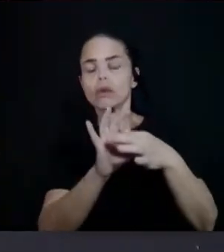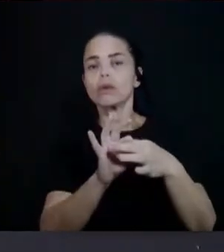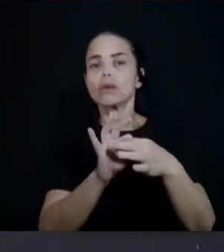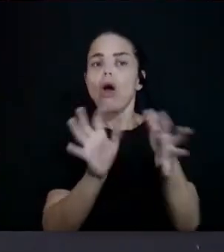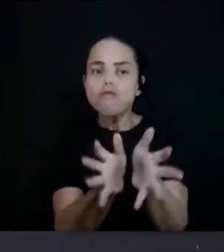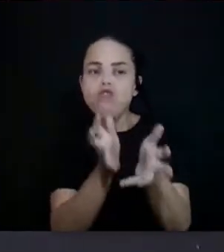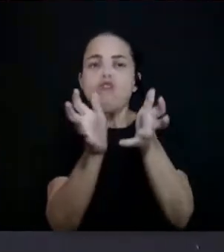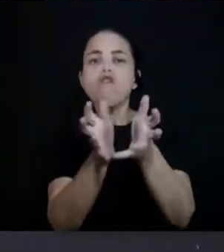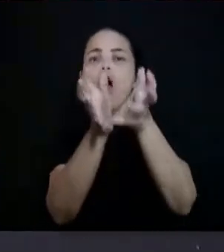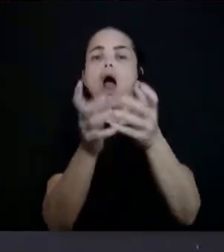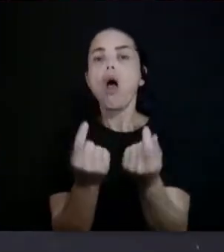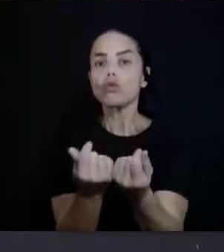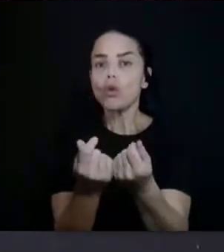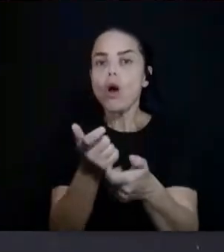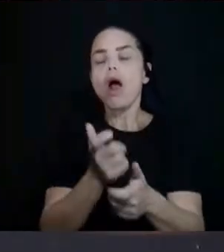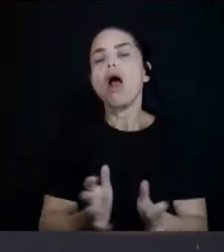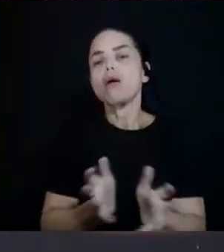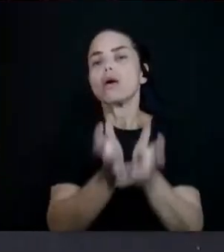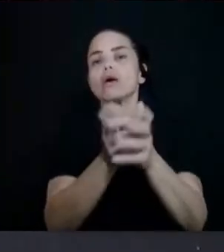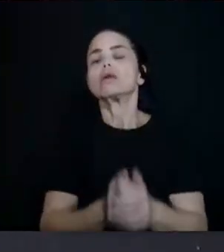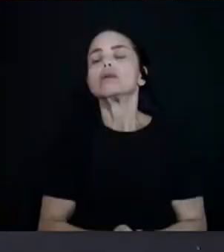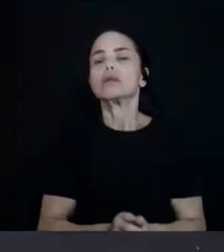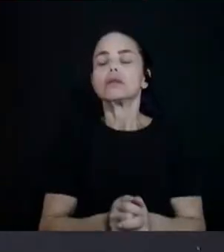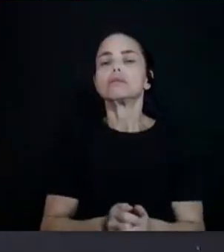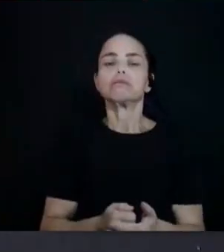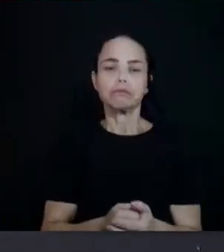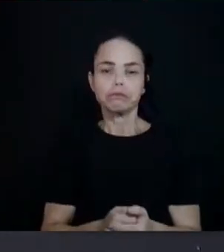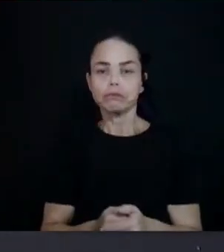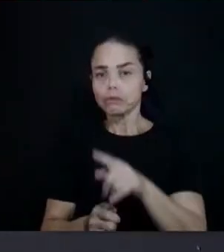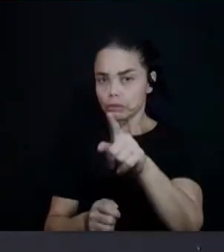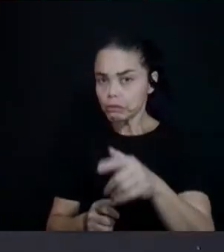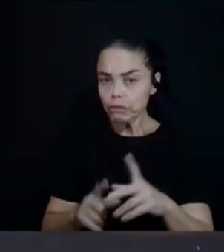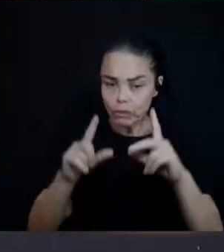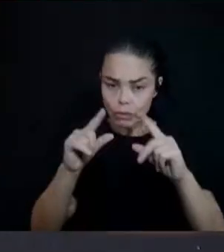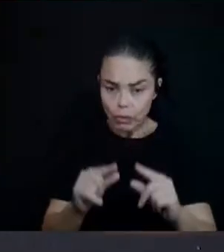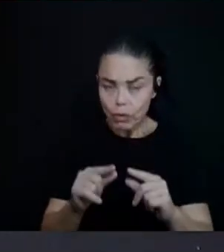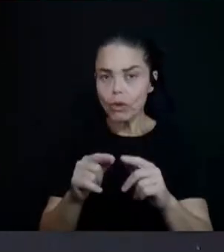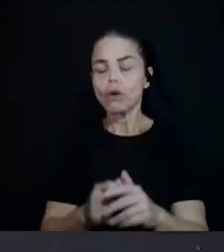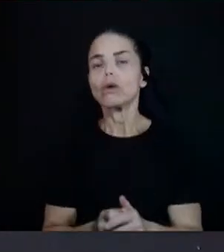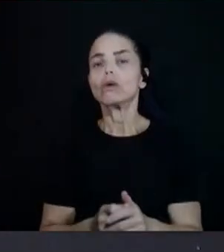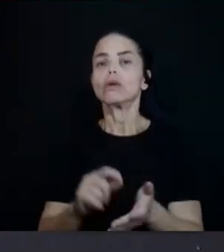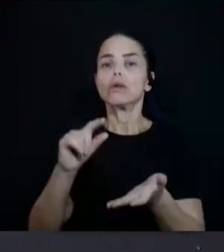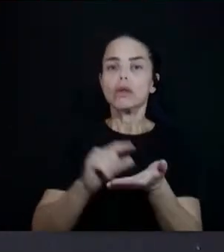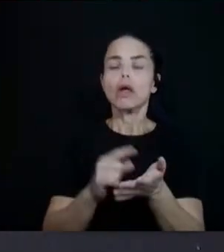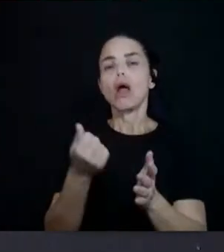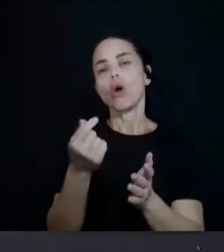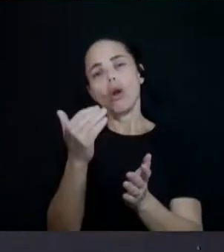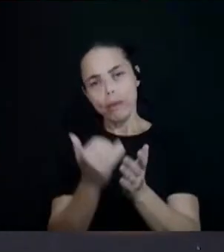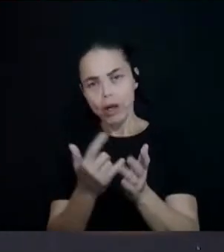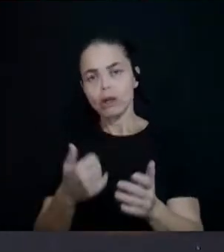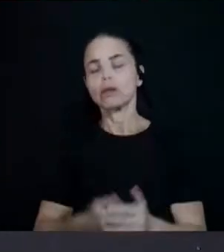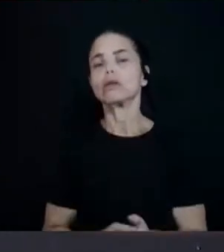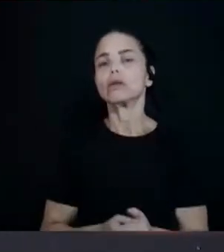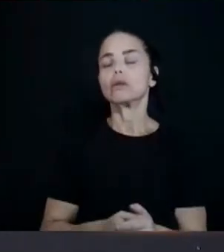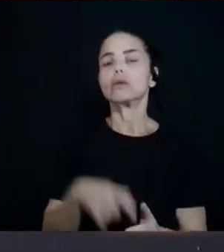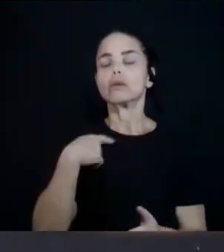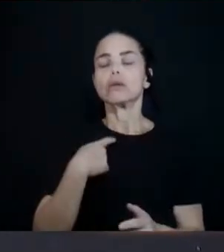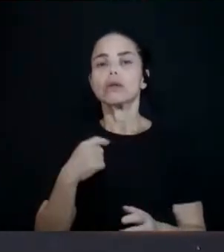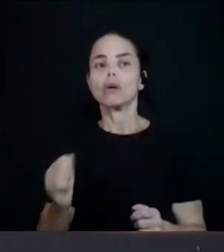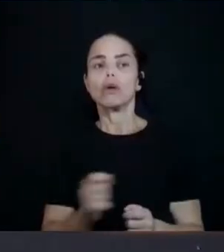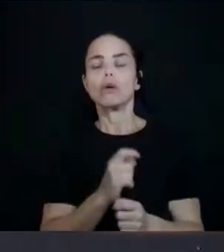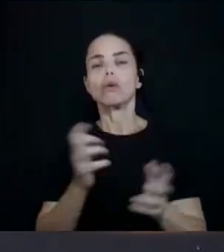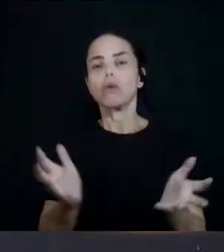à integração a larga escala. Redução dos custos locais, aumento da